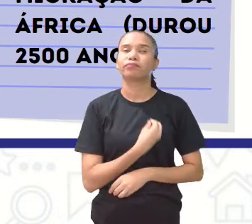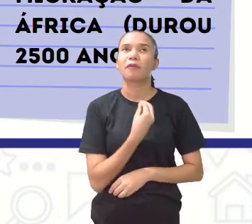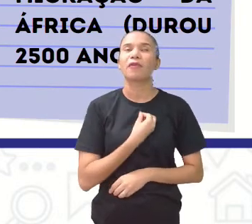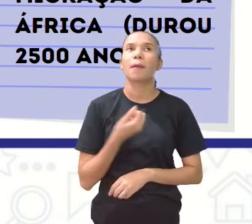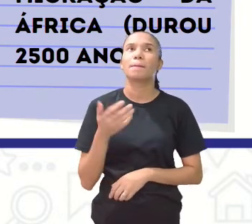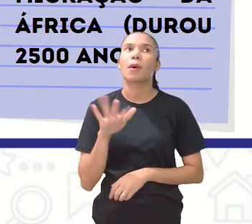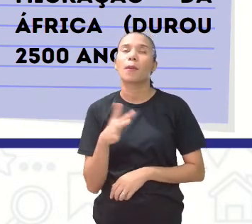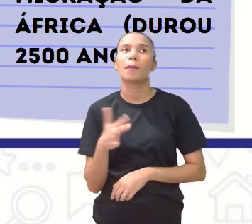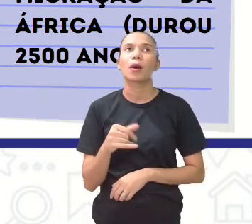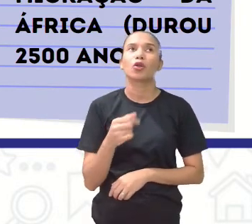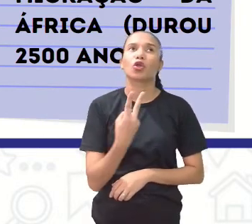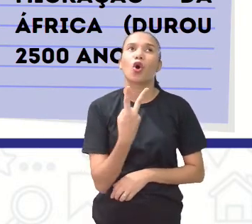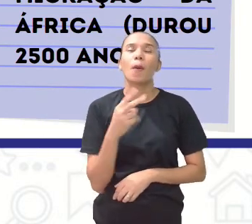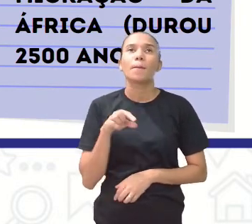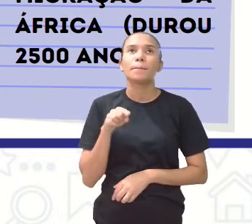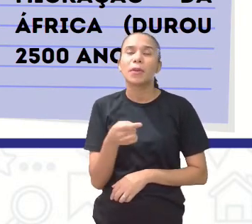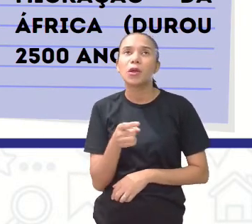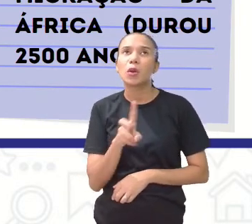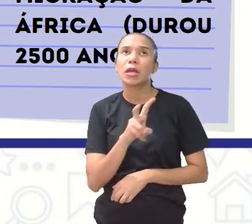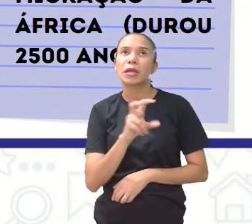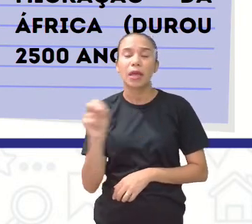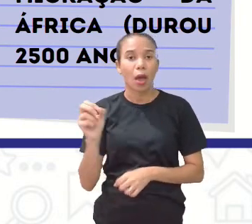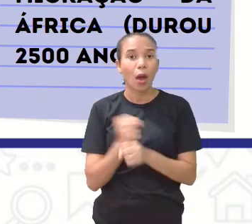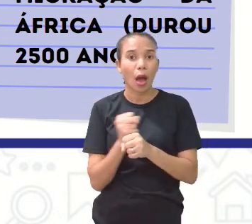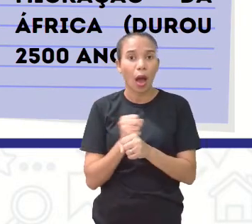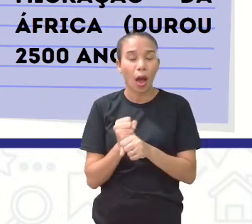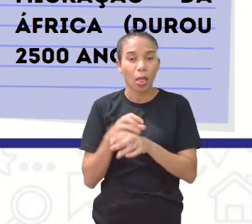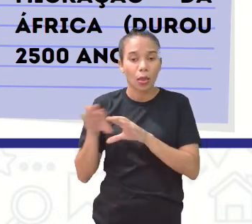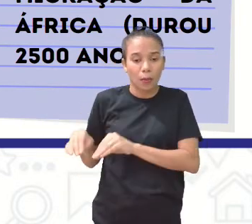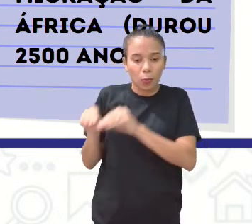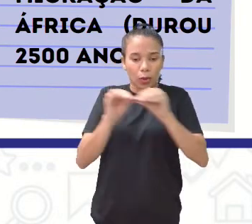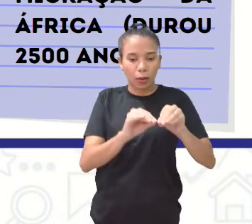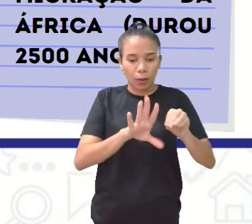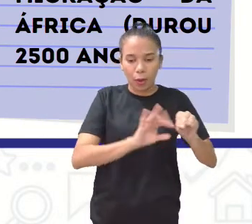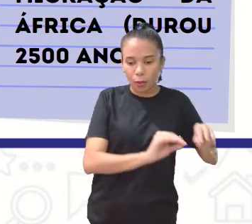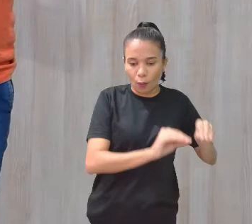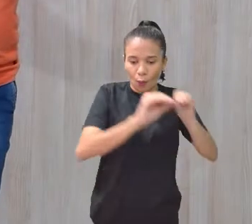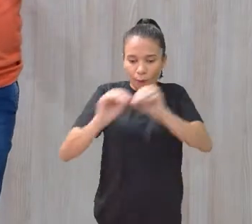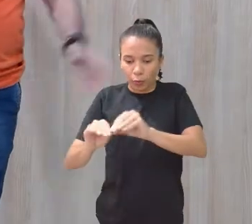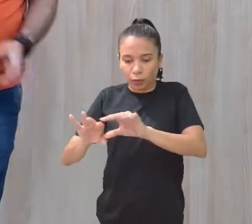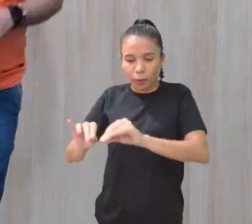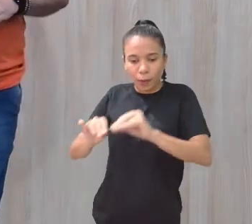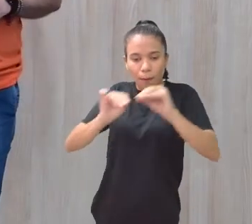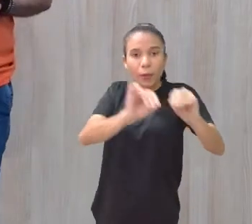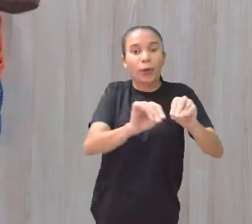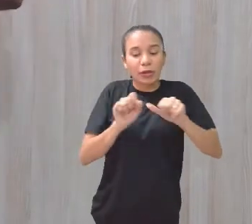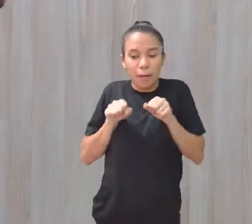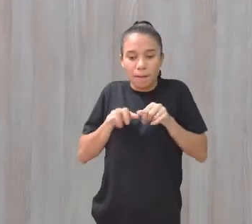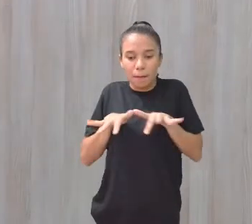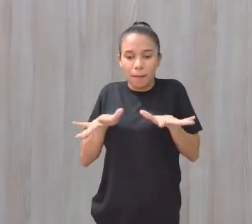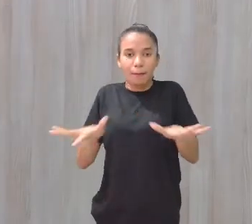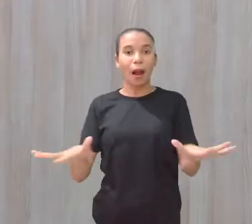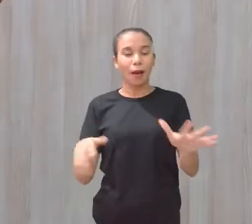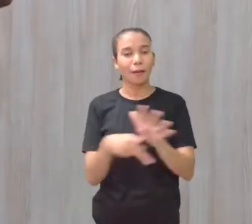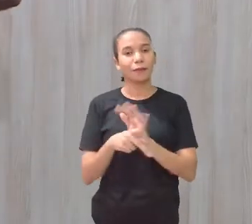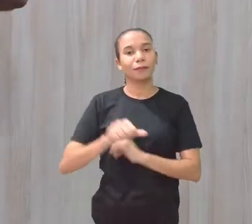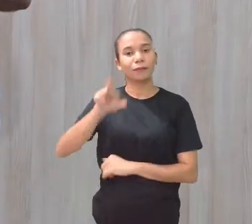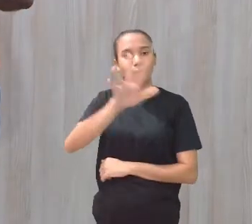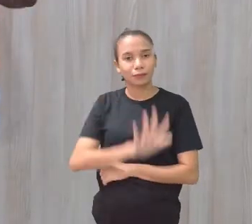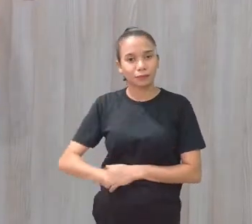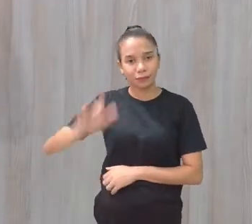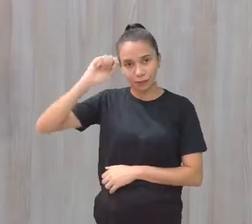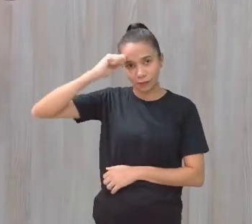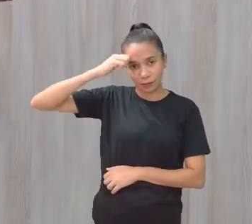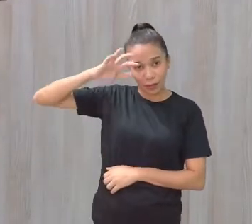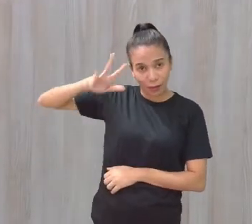ou menos 2.500 anos, né, migrando de territórios em territórios, povoando ali a região do continente